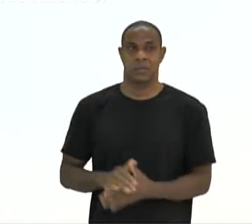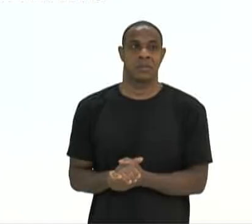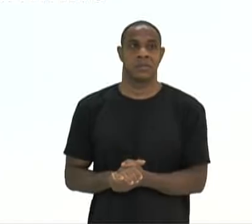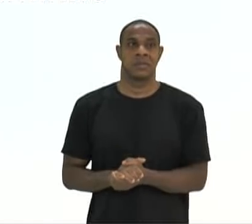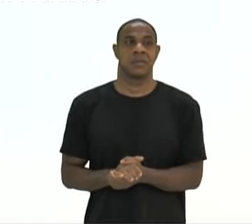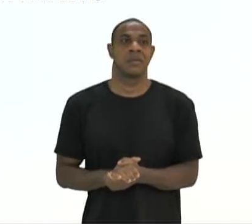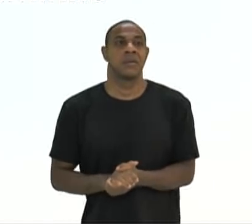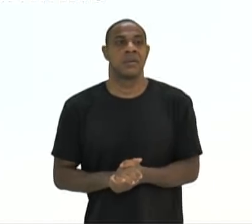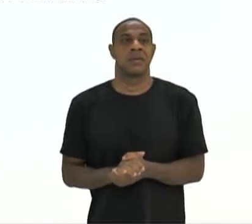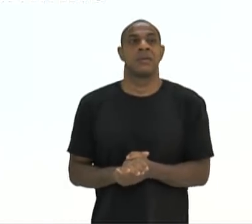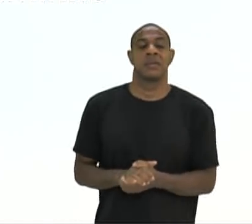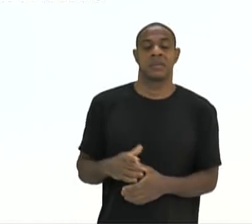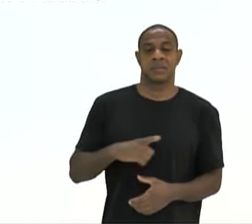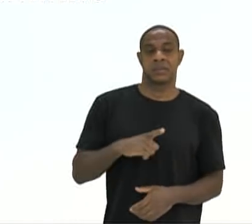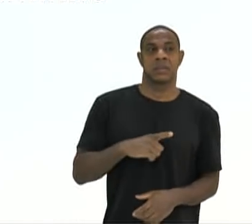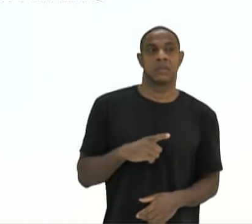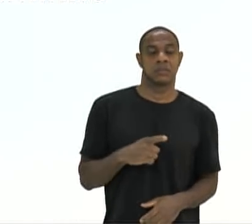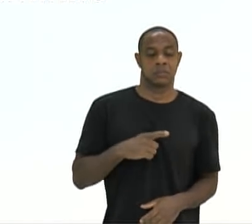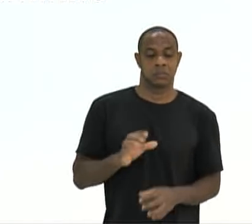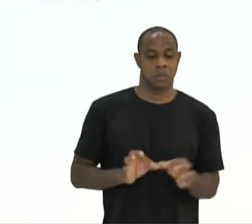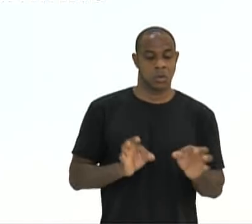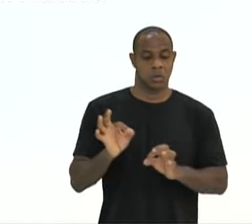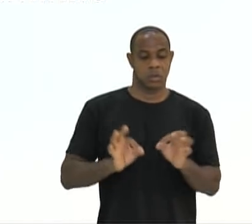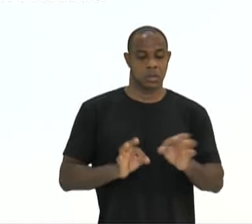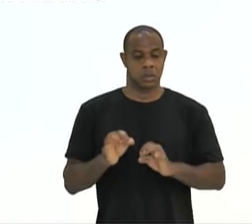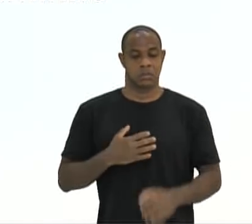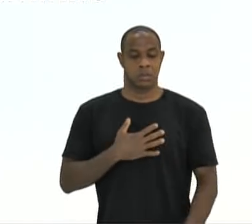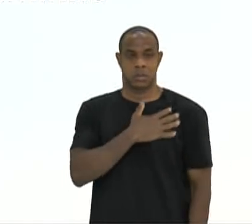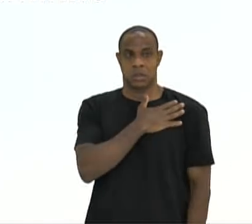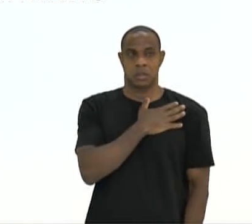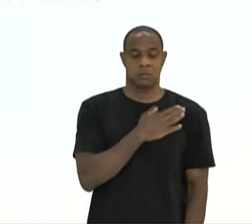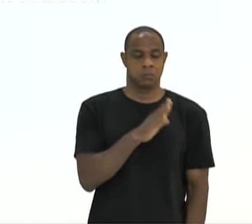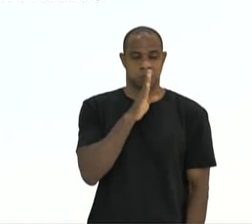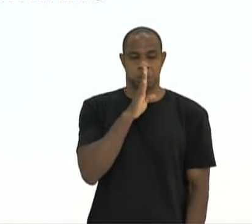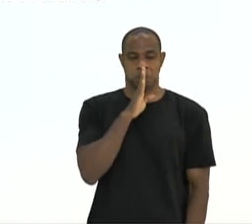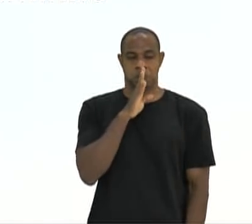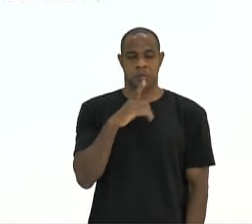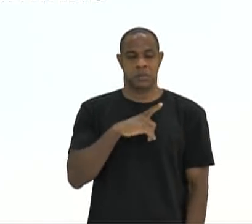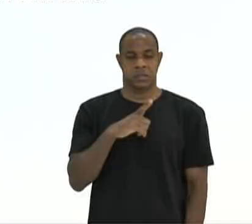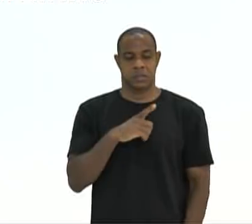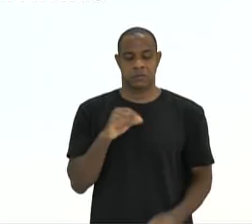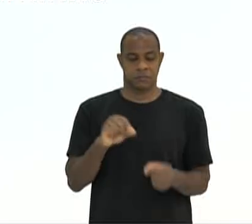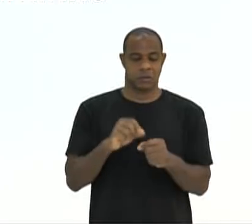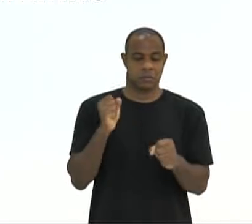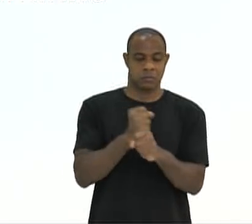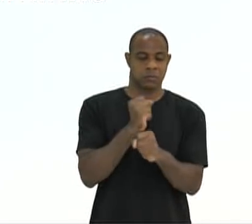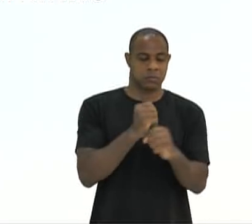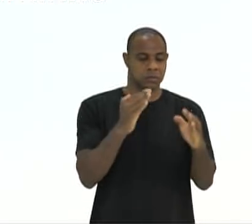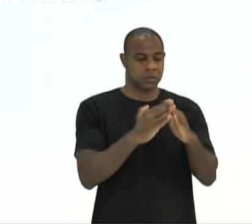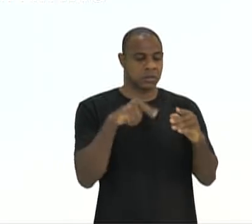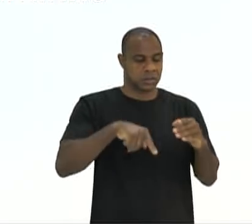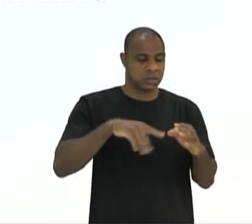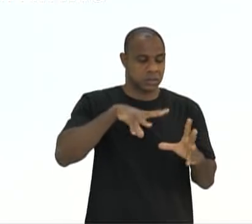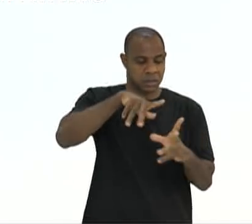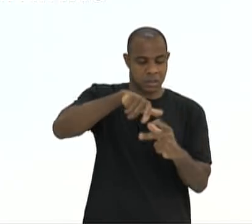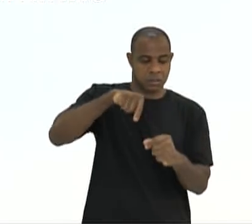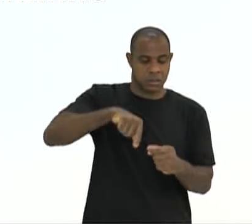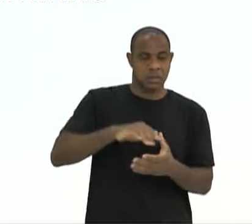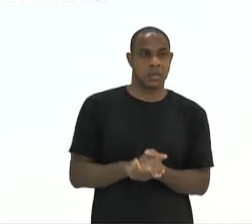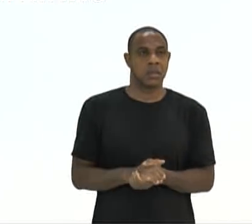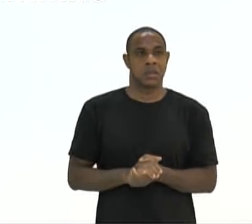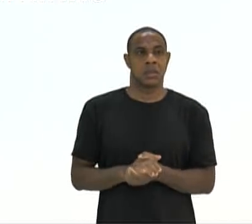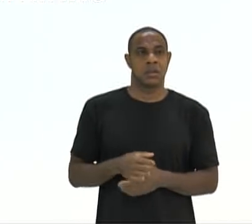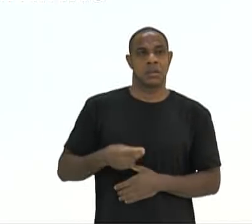os Autobots estão em uma organização militar secreta e tentam construir uma casa para eles na Terra. O